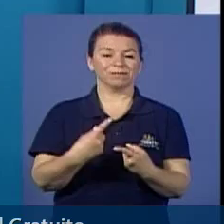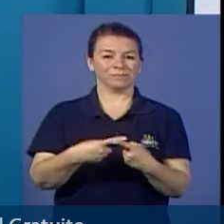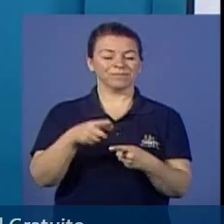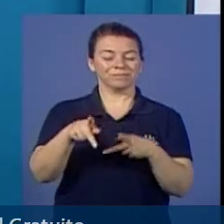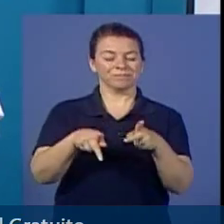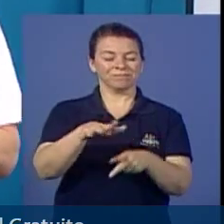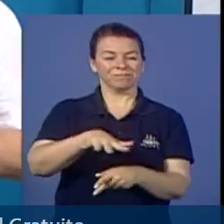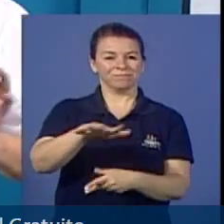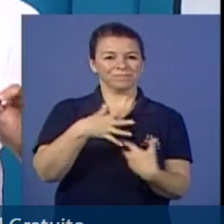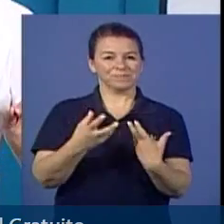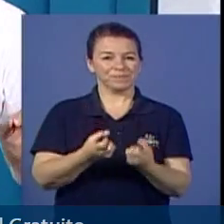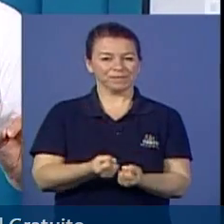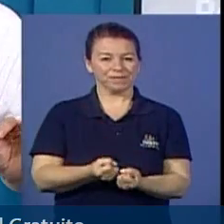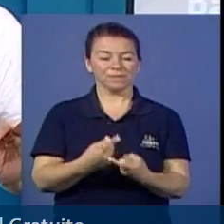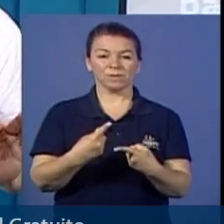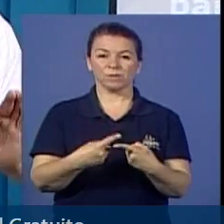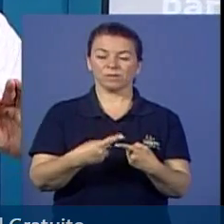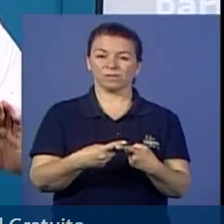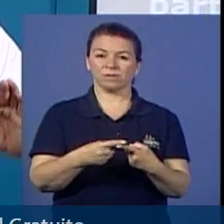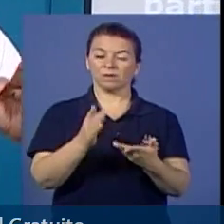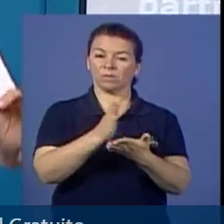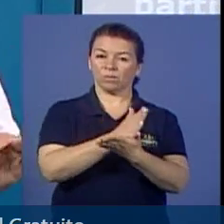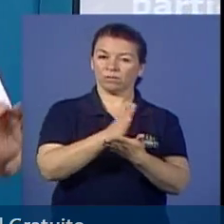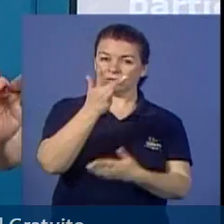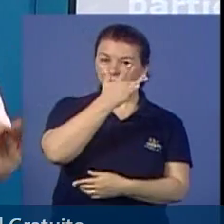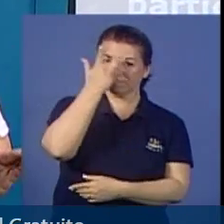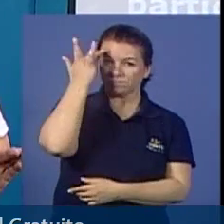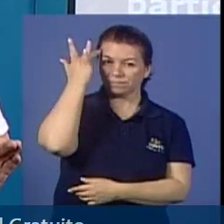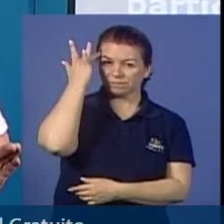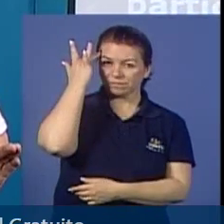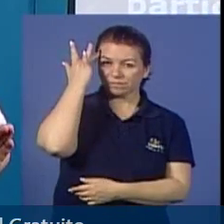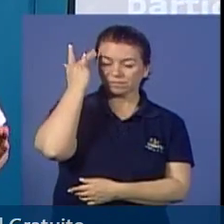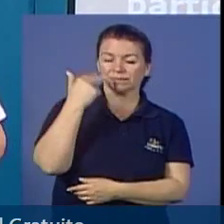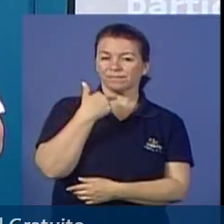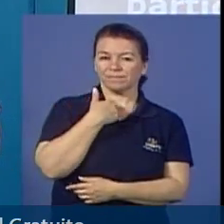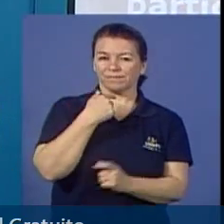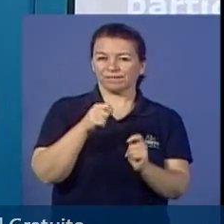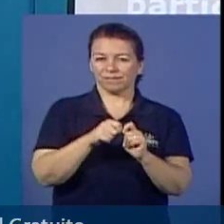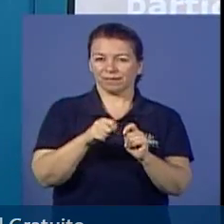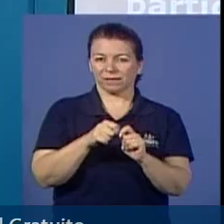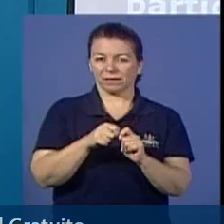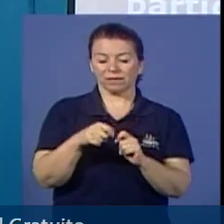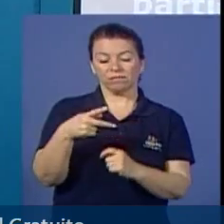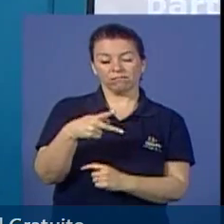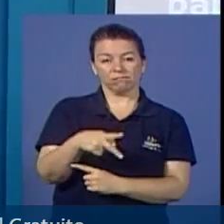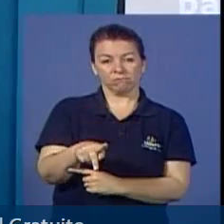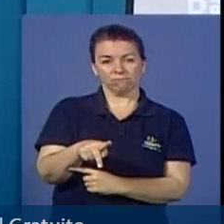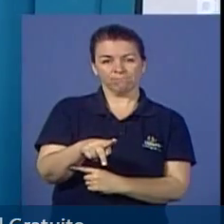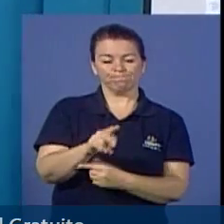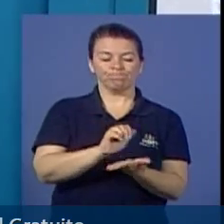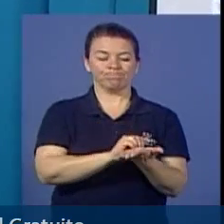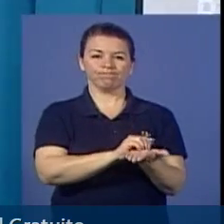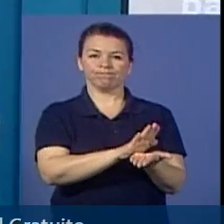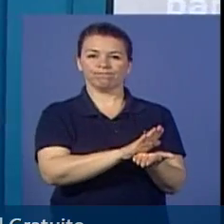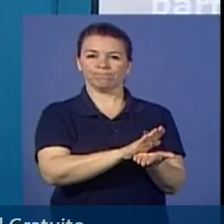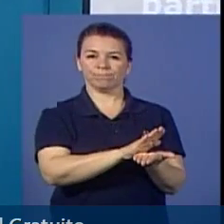permitida. Porque aqueles que não deveriam fazer essa tal oposição, estes foram exilados,